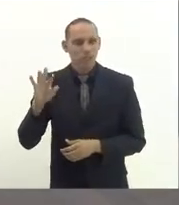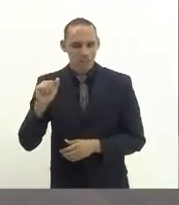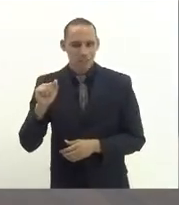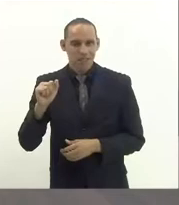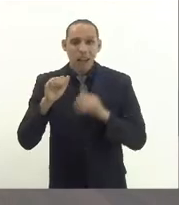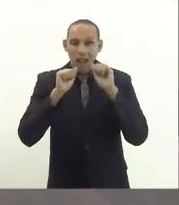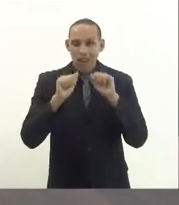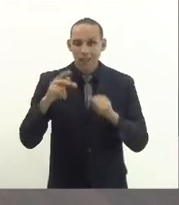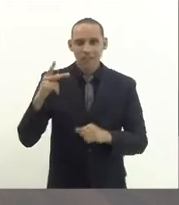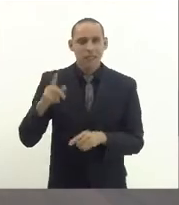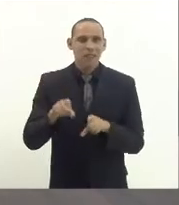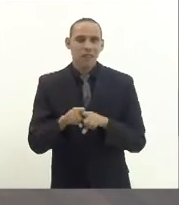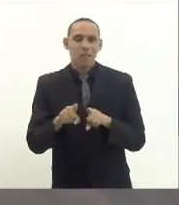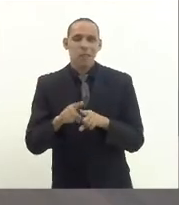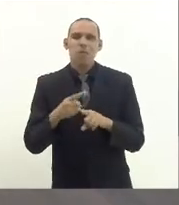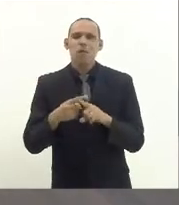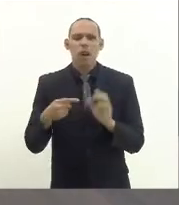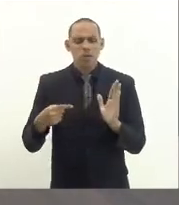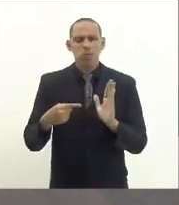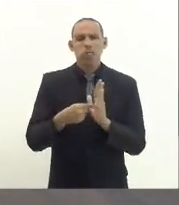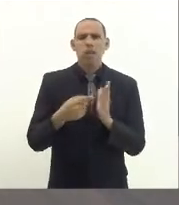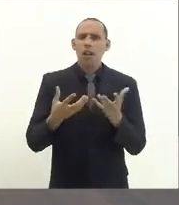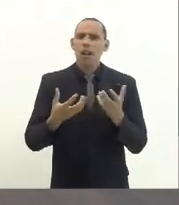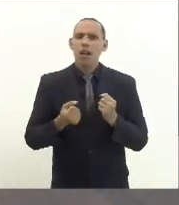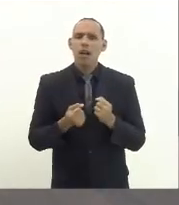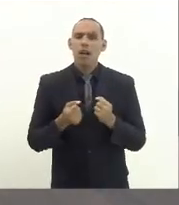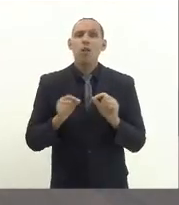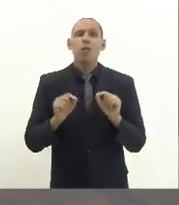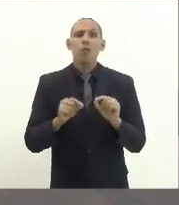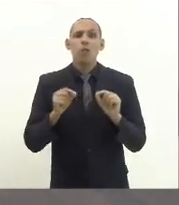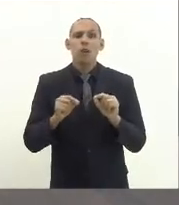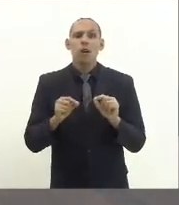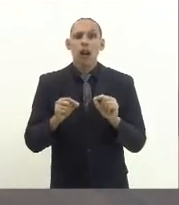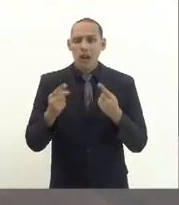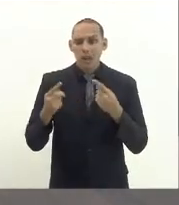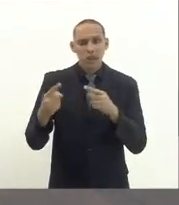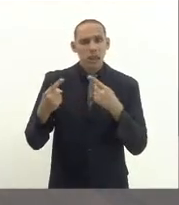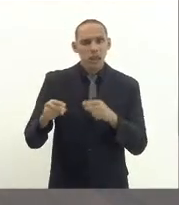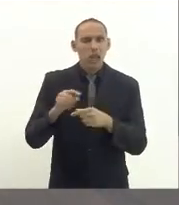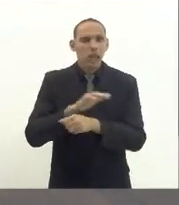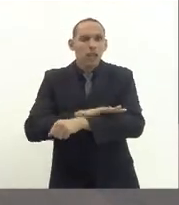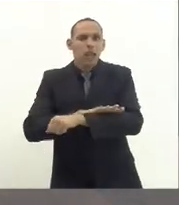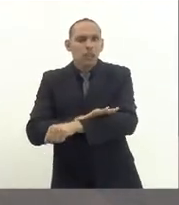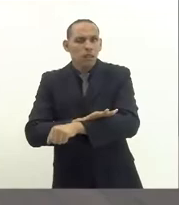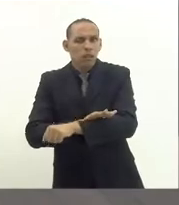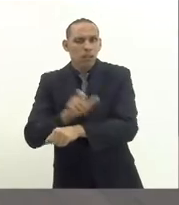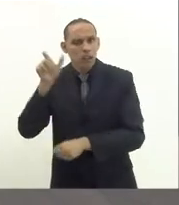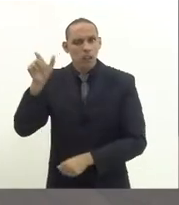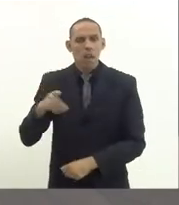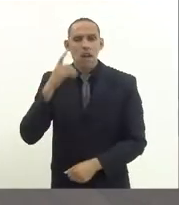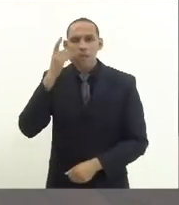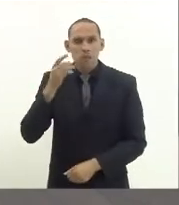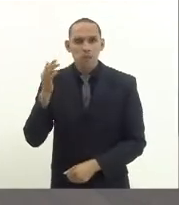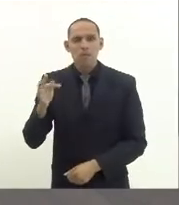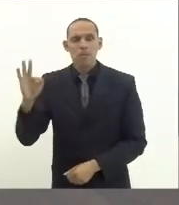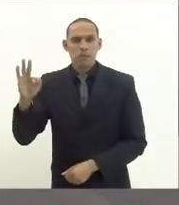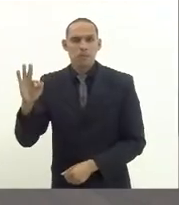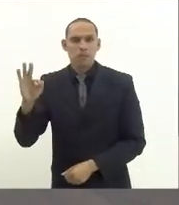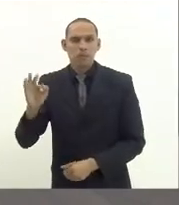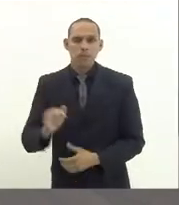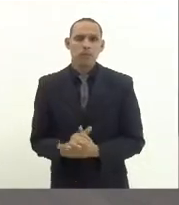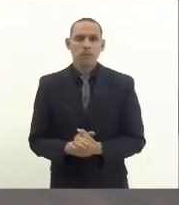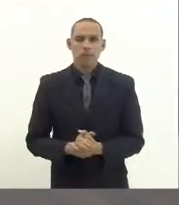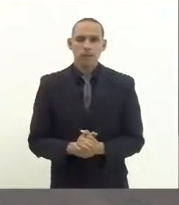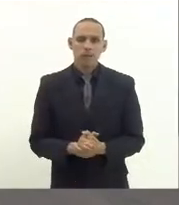Assessoria Porque recebi denúncias de ataques racistas a minha putada Federal Benedita da Silva